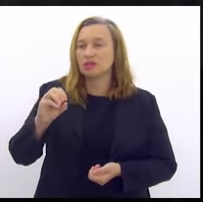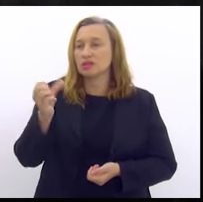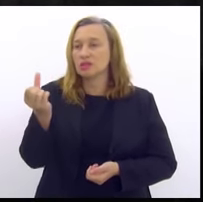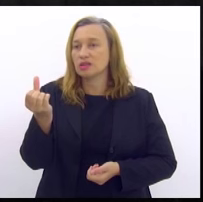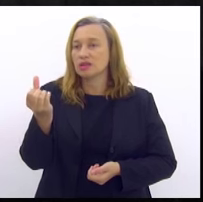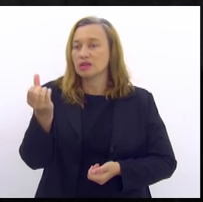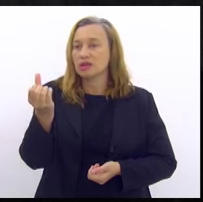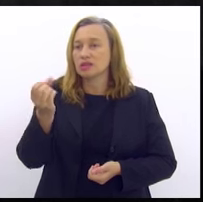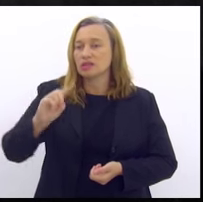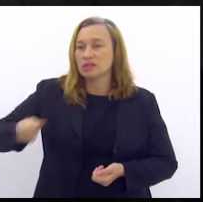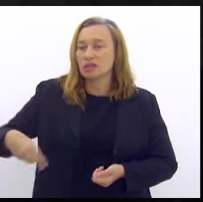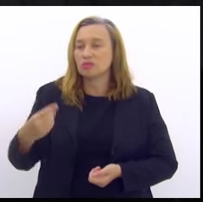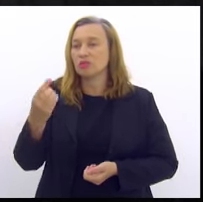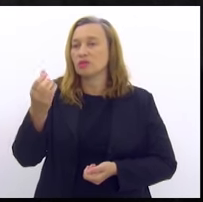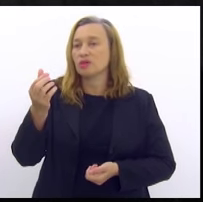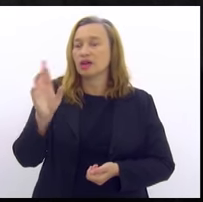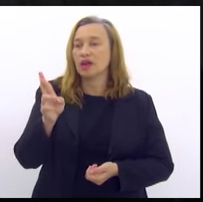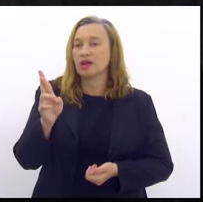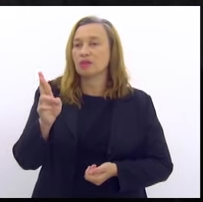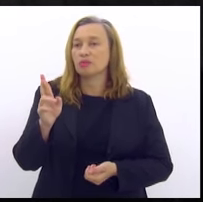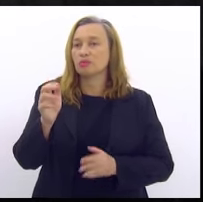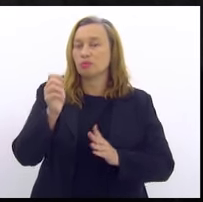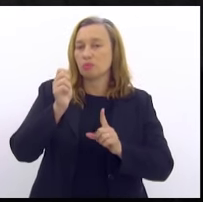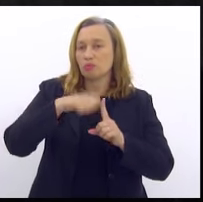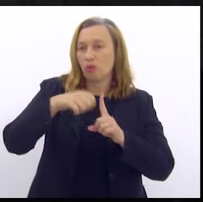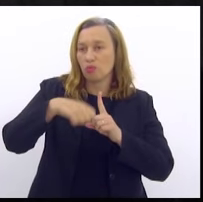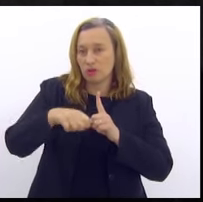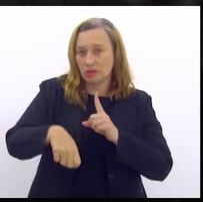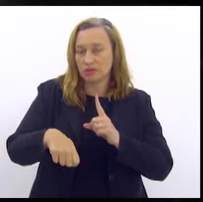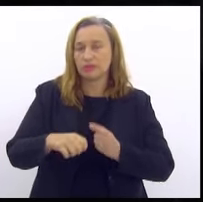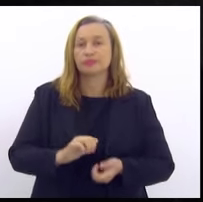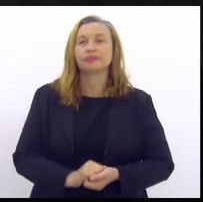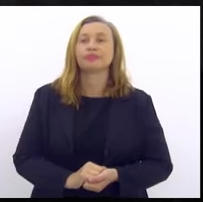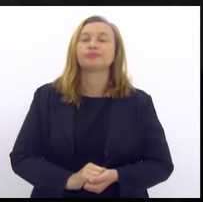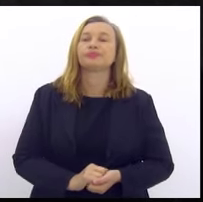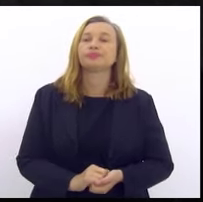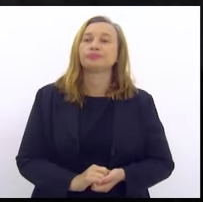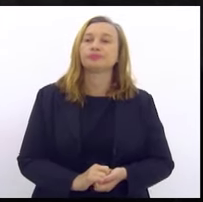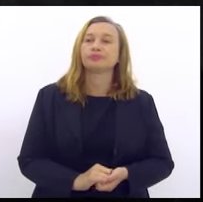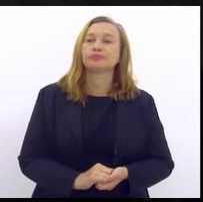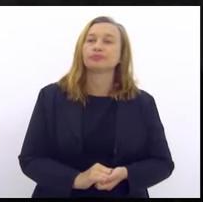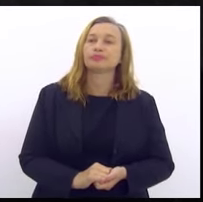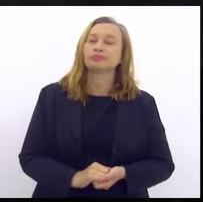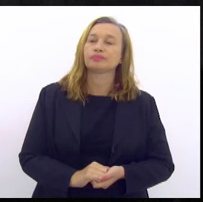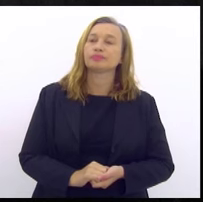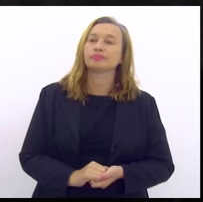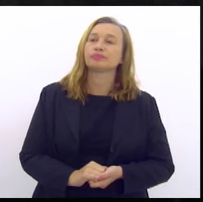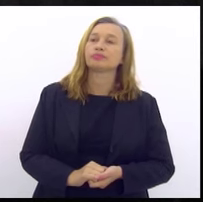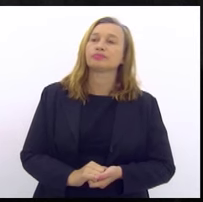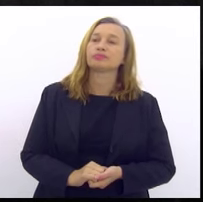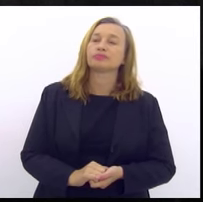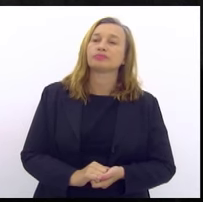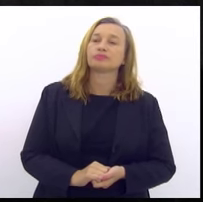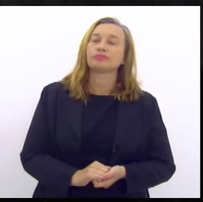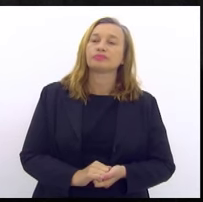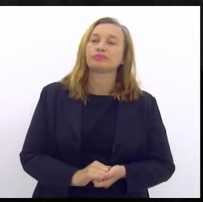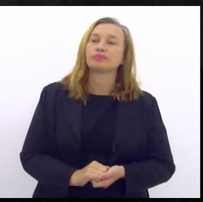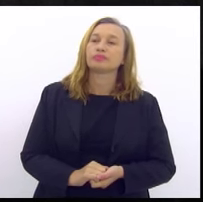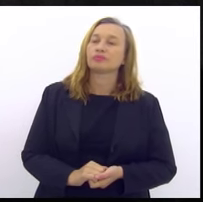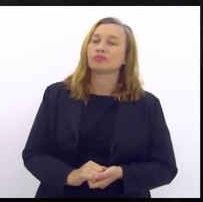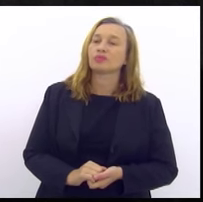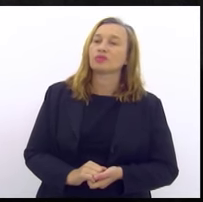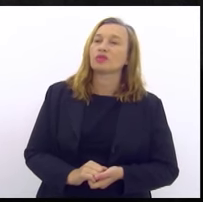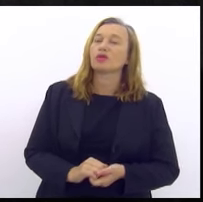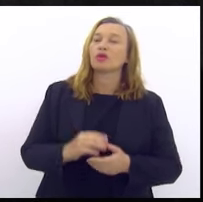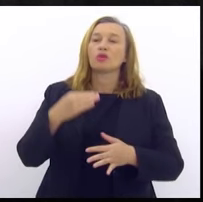R$ 3.806.000 por mês. Numa folha do pessoal do extinto Banerje, pago